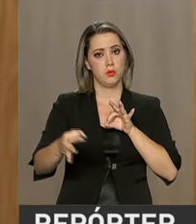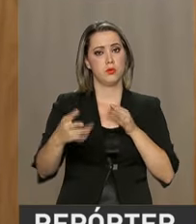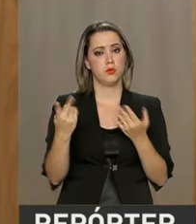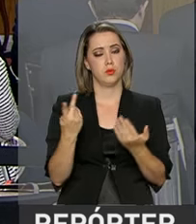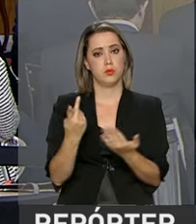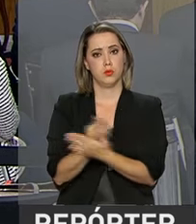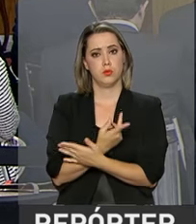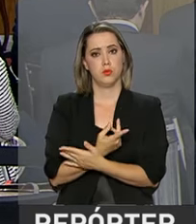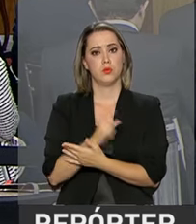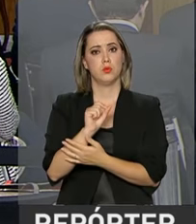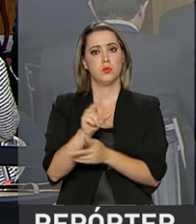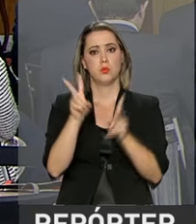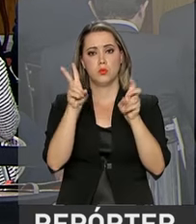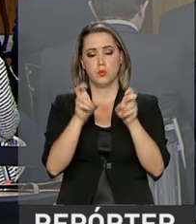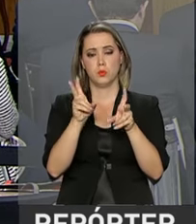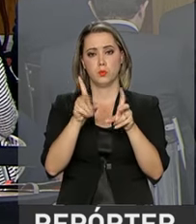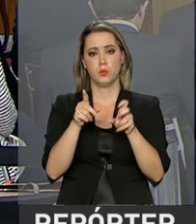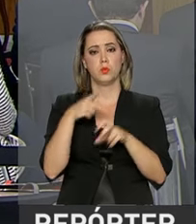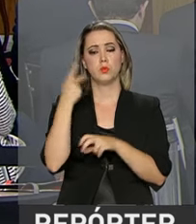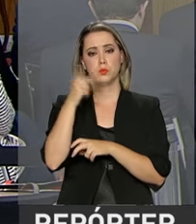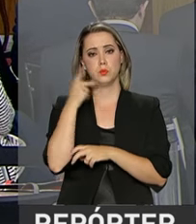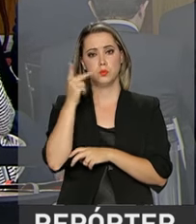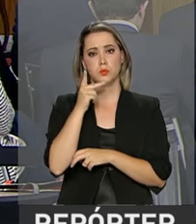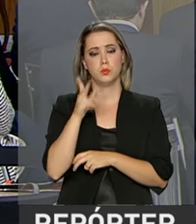nos assuntos públicos